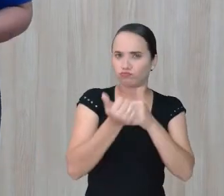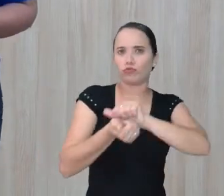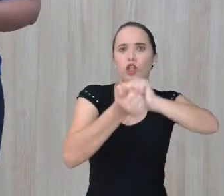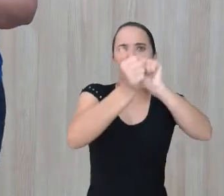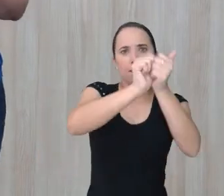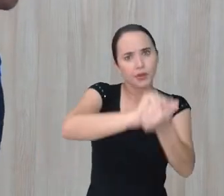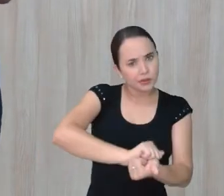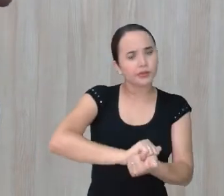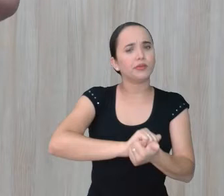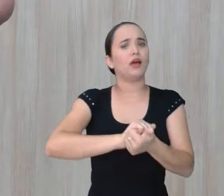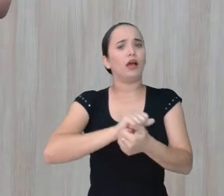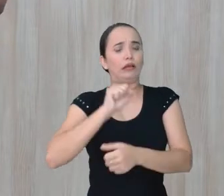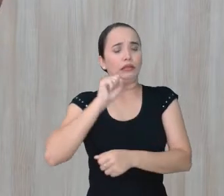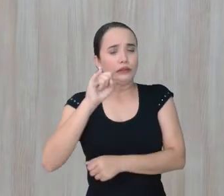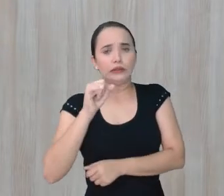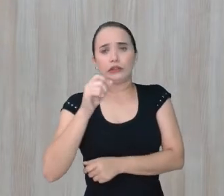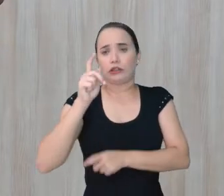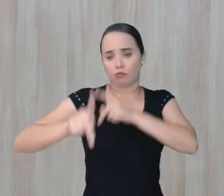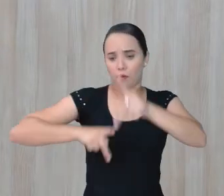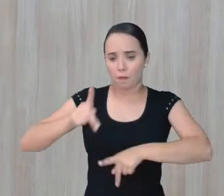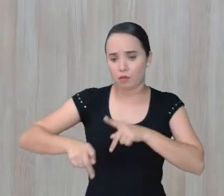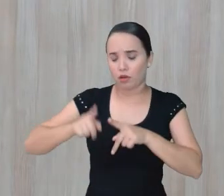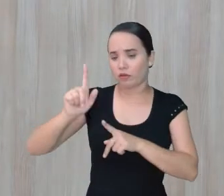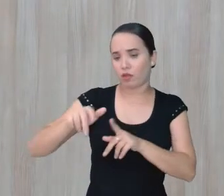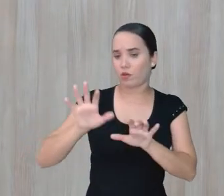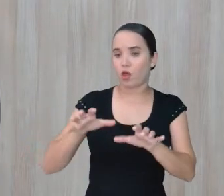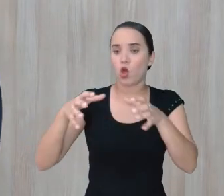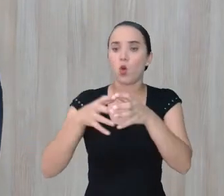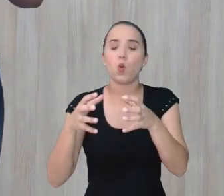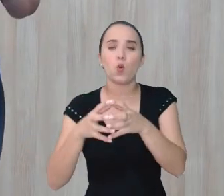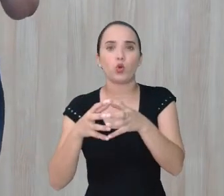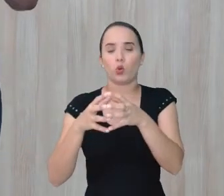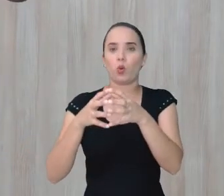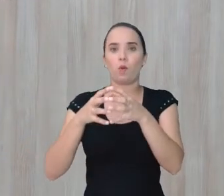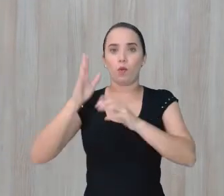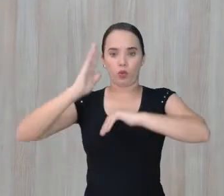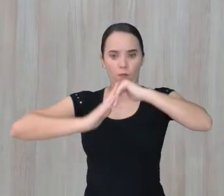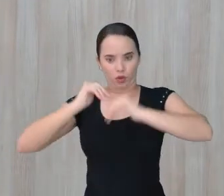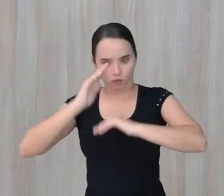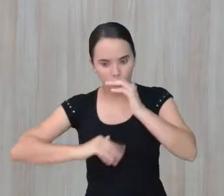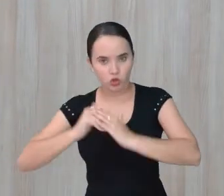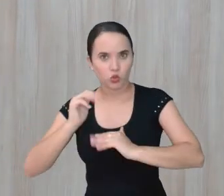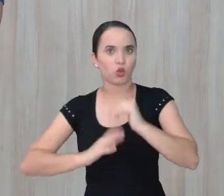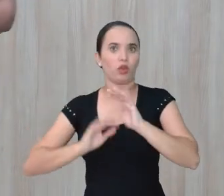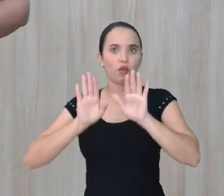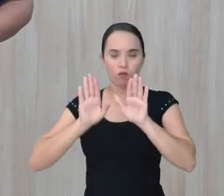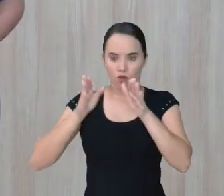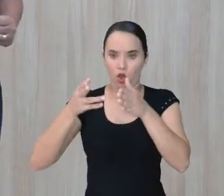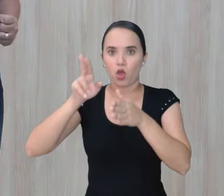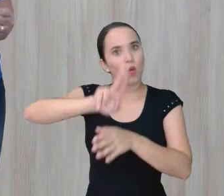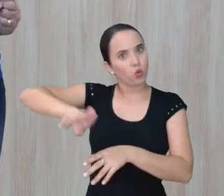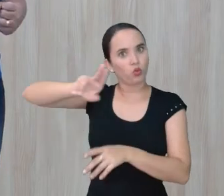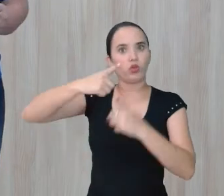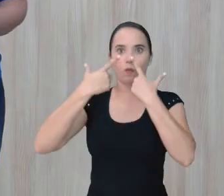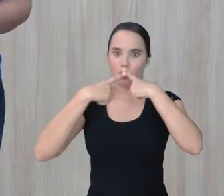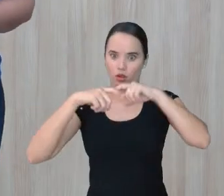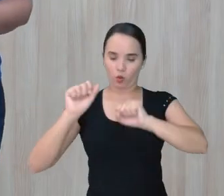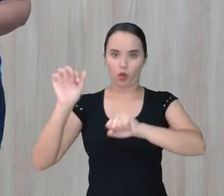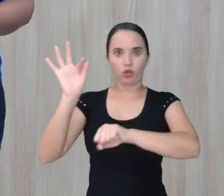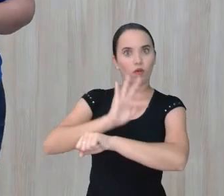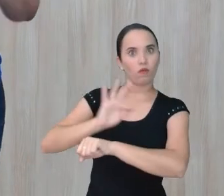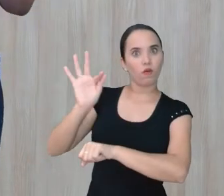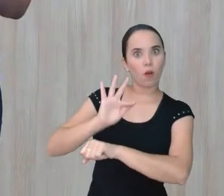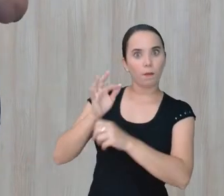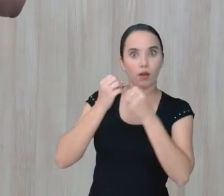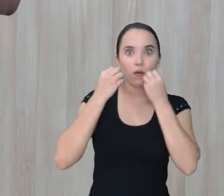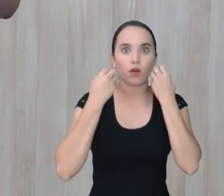acessível. Se o público for um grupo de especialistas, aí a gente vai usar uma linguagem mais formal, tudo